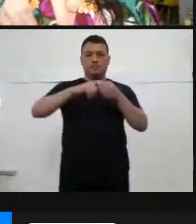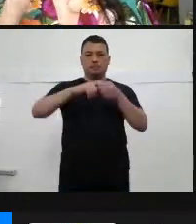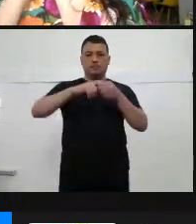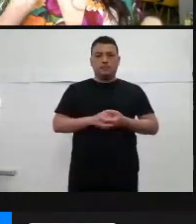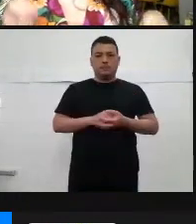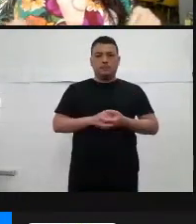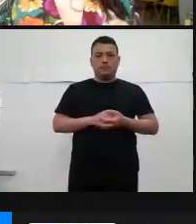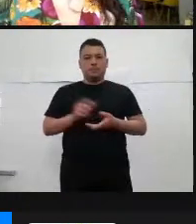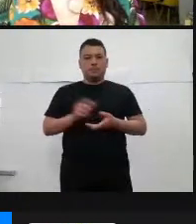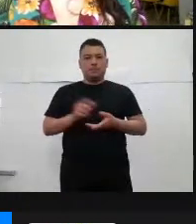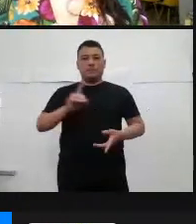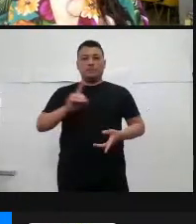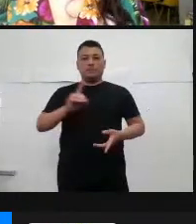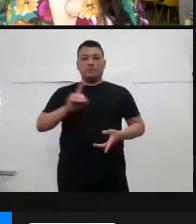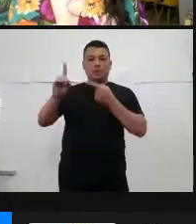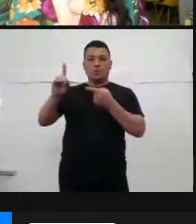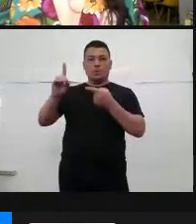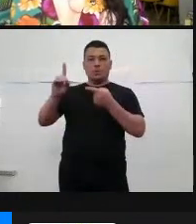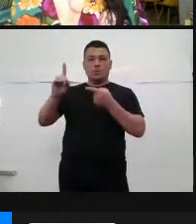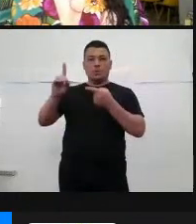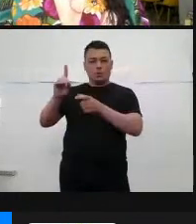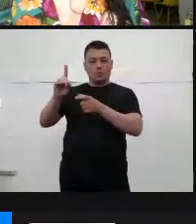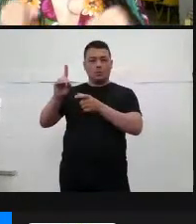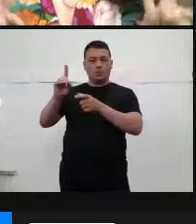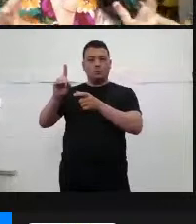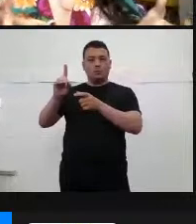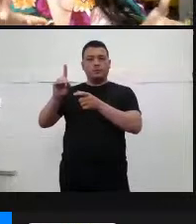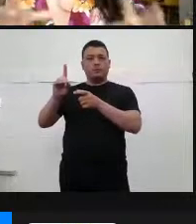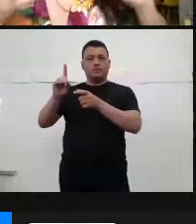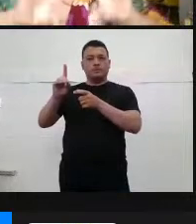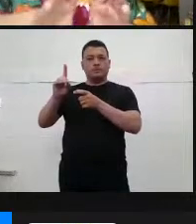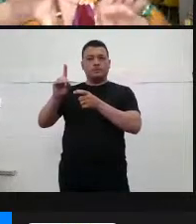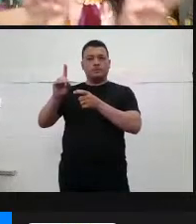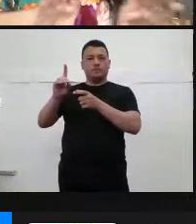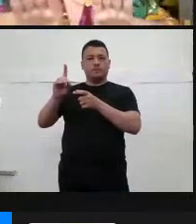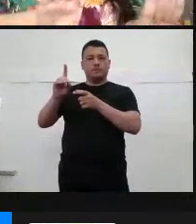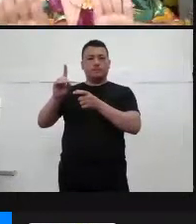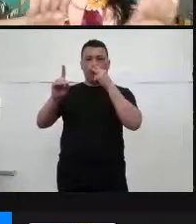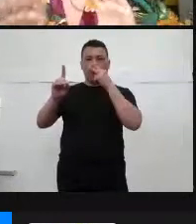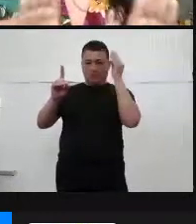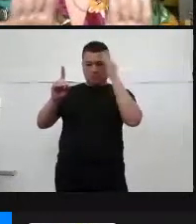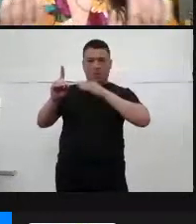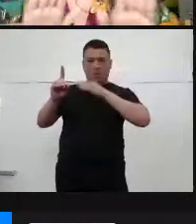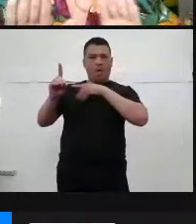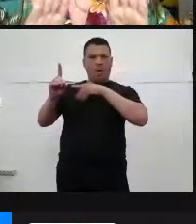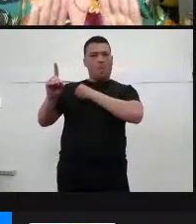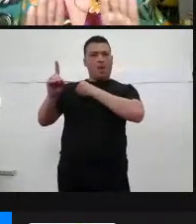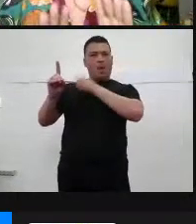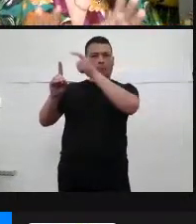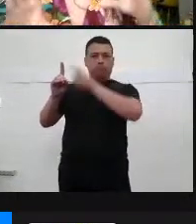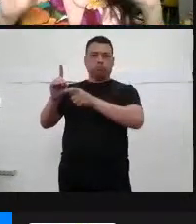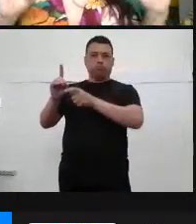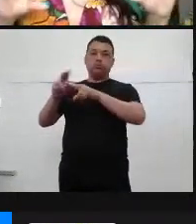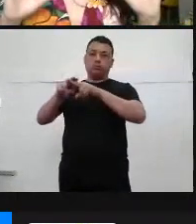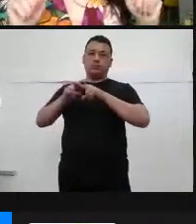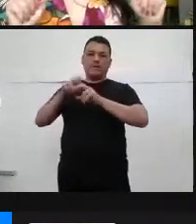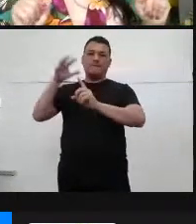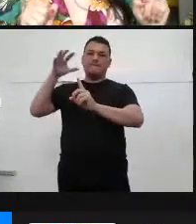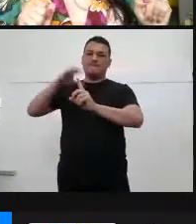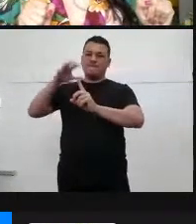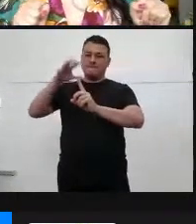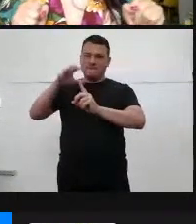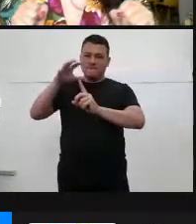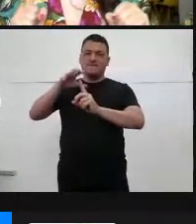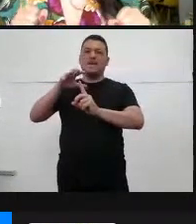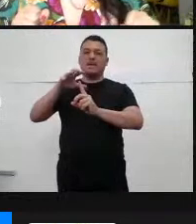tornar-se, inclusive, veículo do mal. E aí é essa lógica que vai dominar, né,